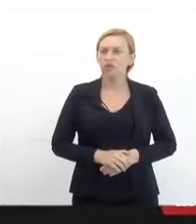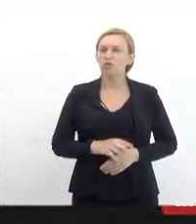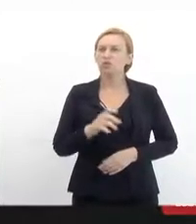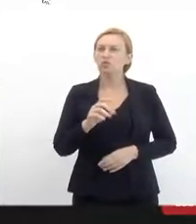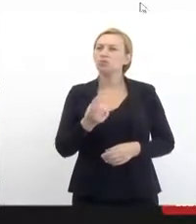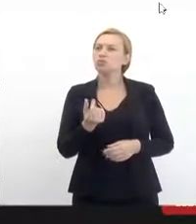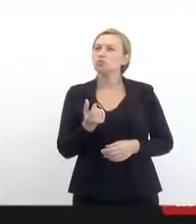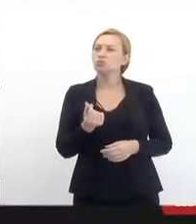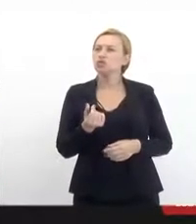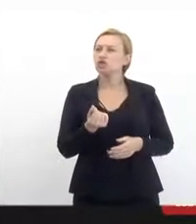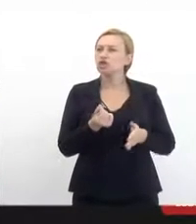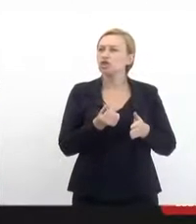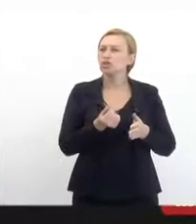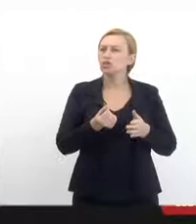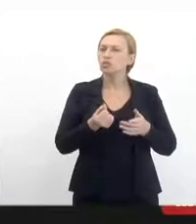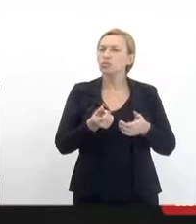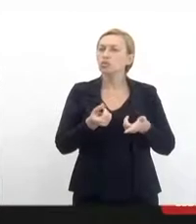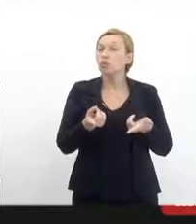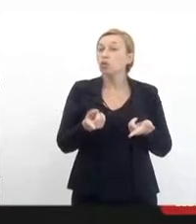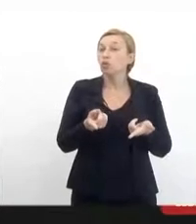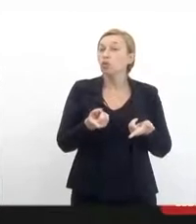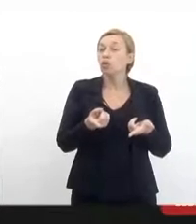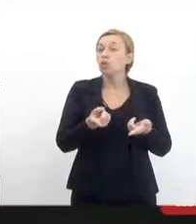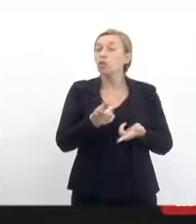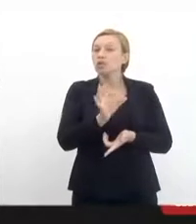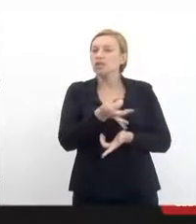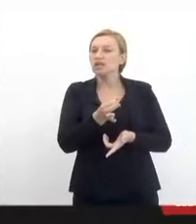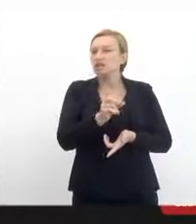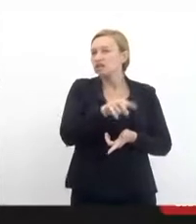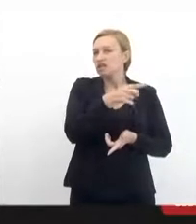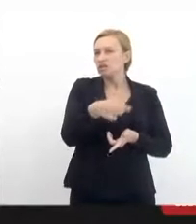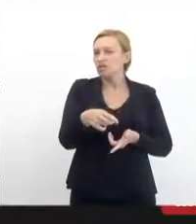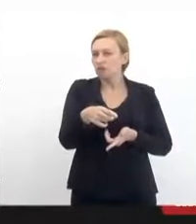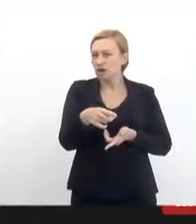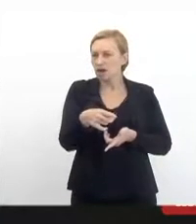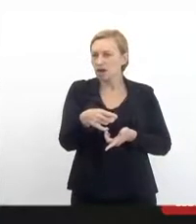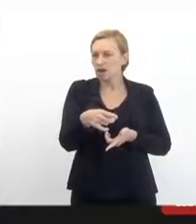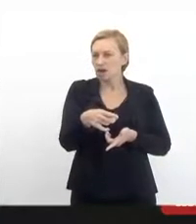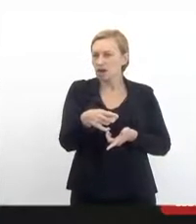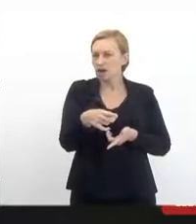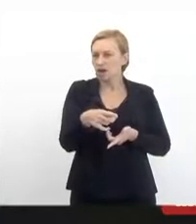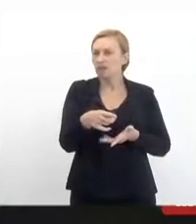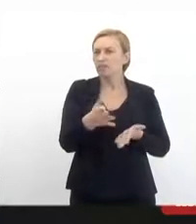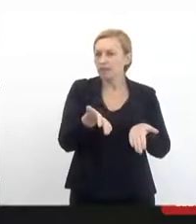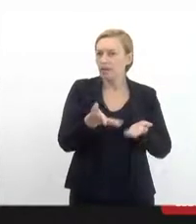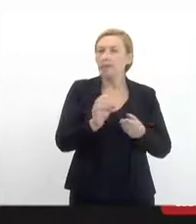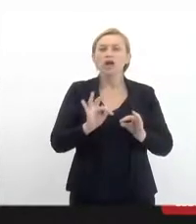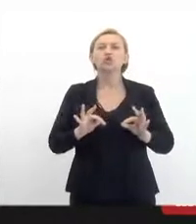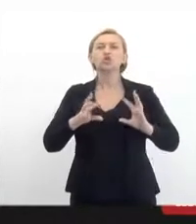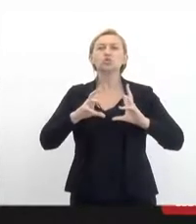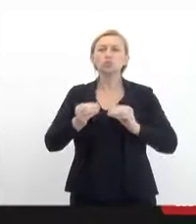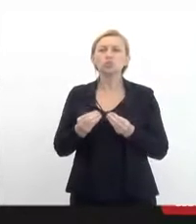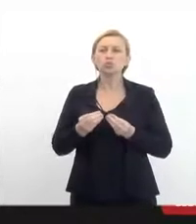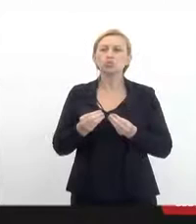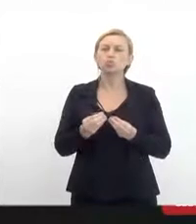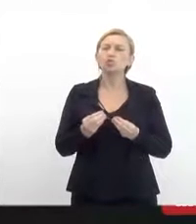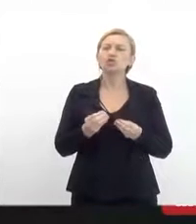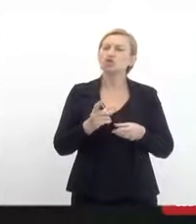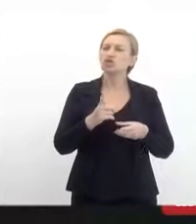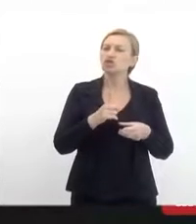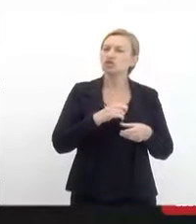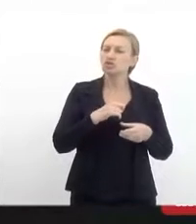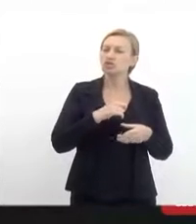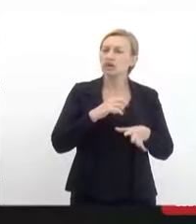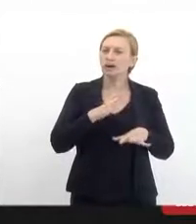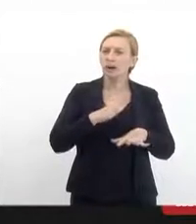etapa subsequente, o dever de anular o crédito relativo a operações e prestações antecedentes. Então, tudo que tiver proporção